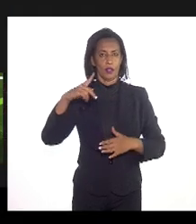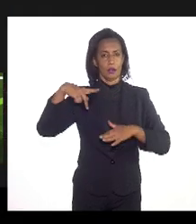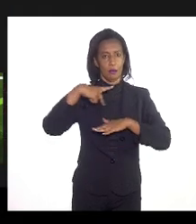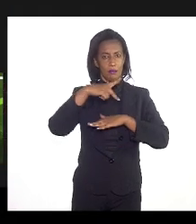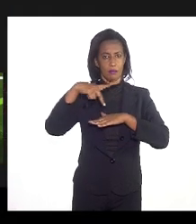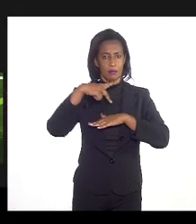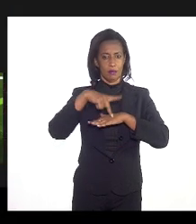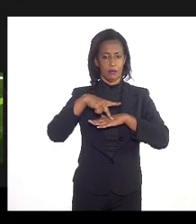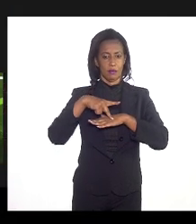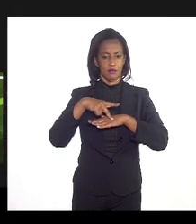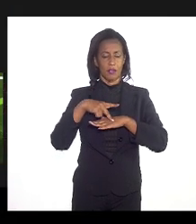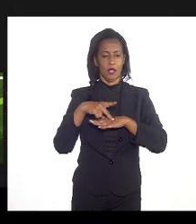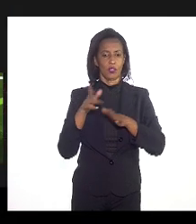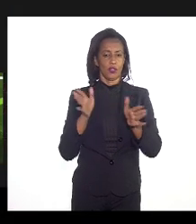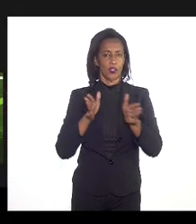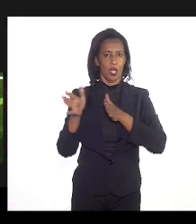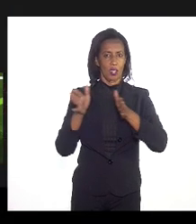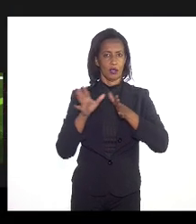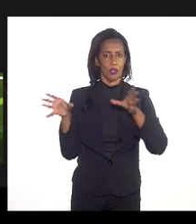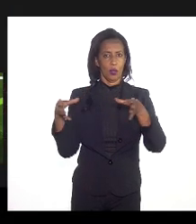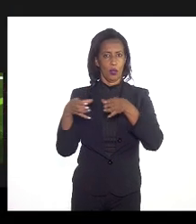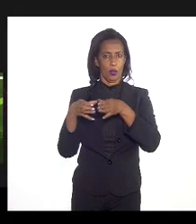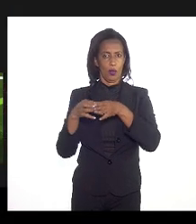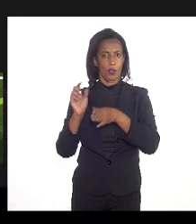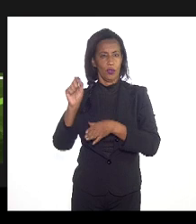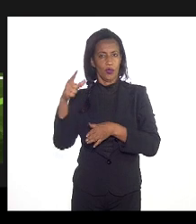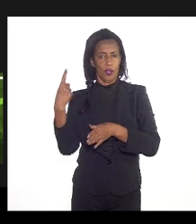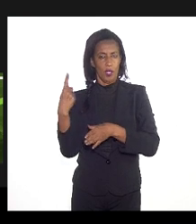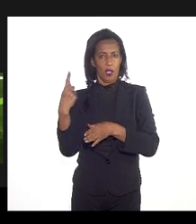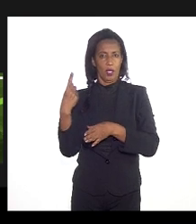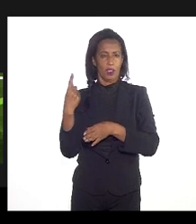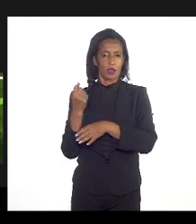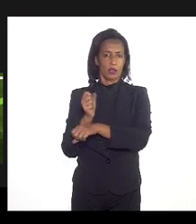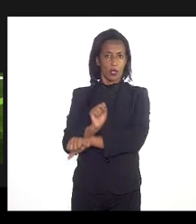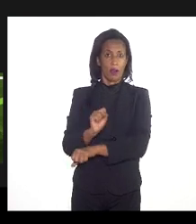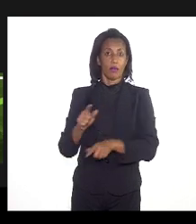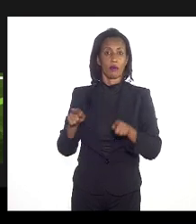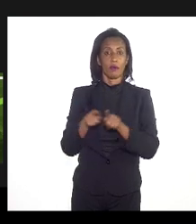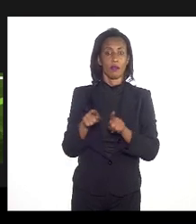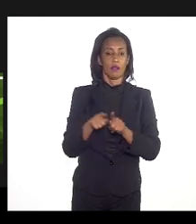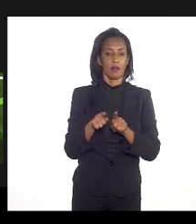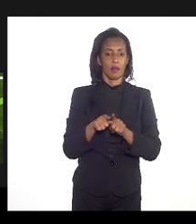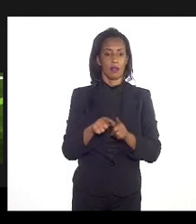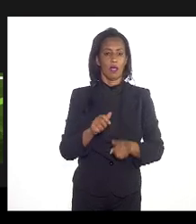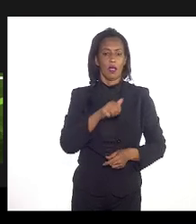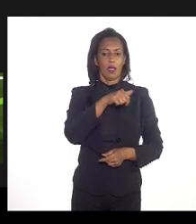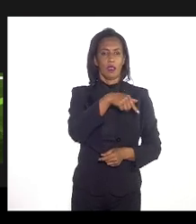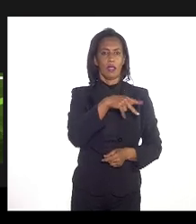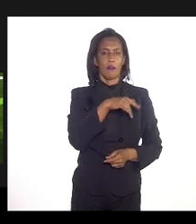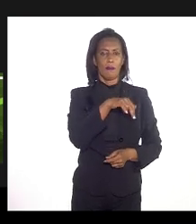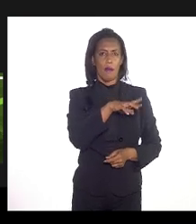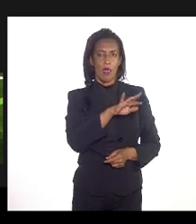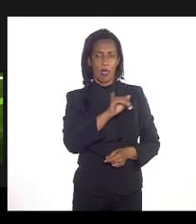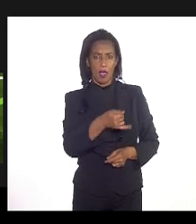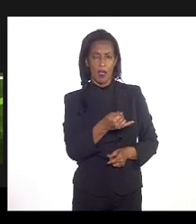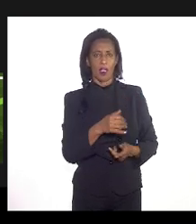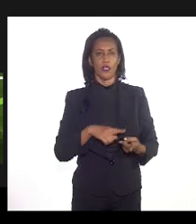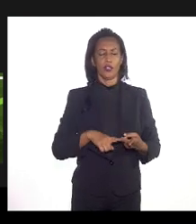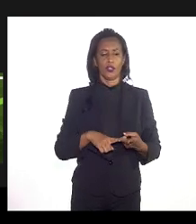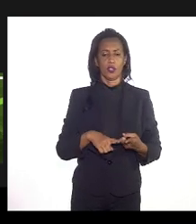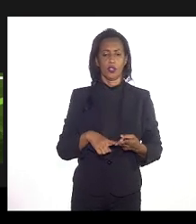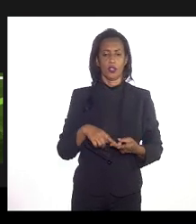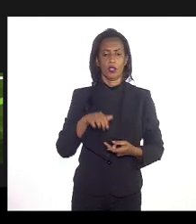nacional de articulação das comunidades quilombolas, também a Quilerge, também